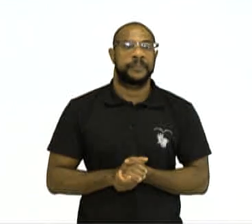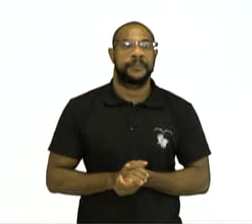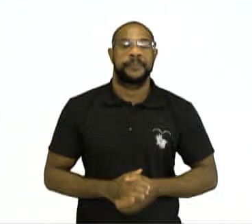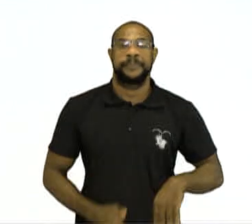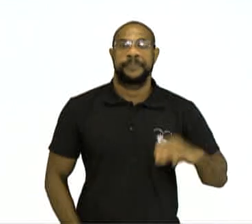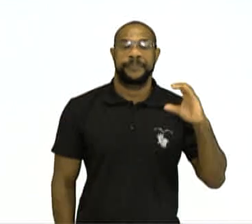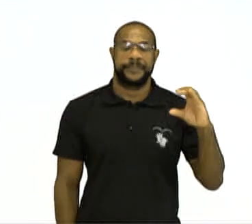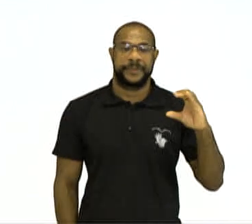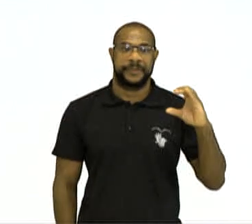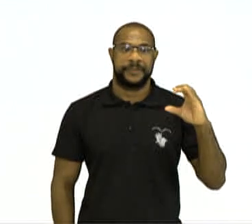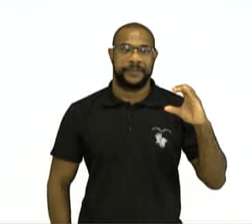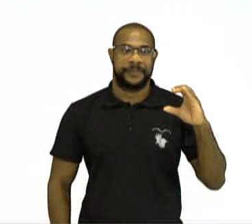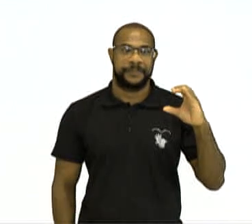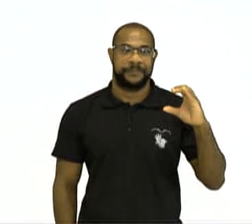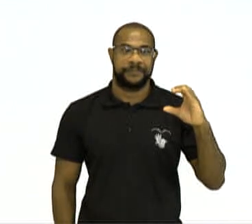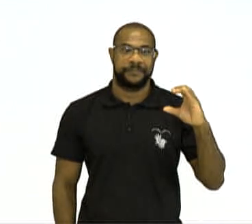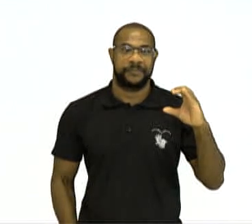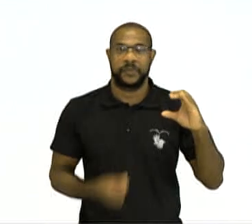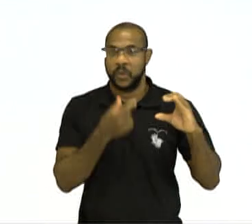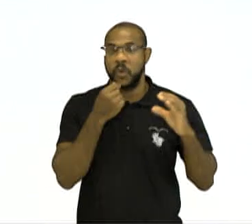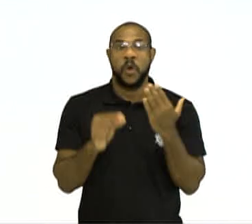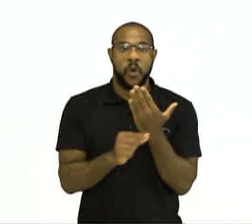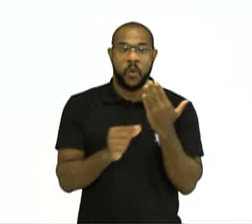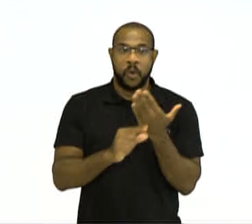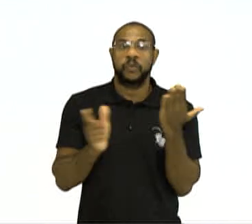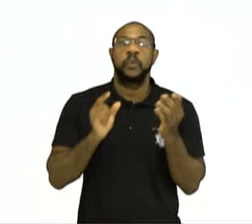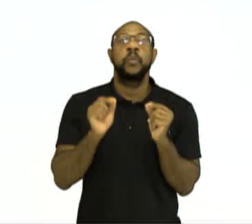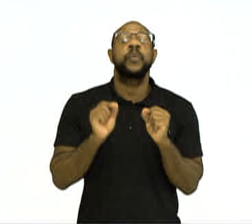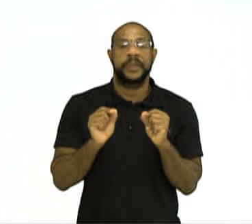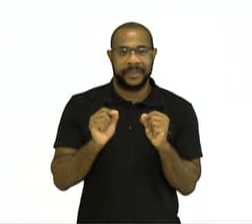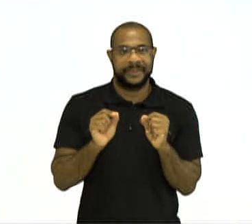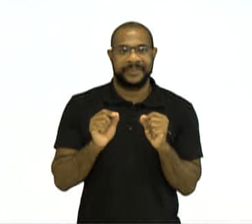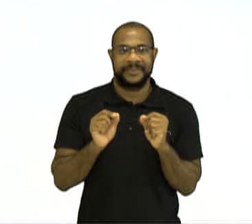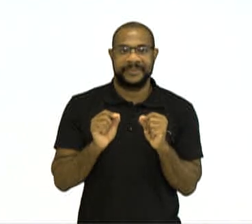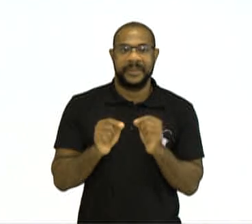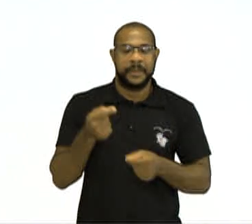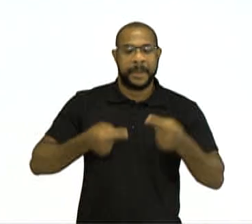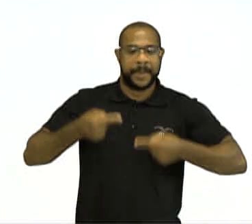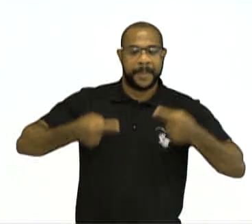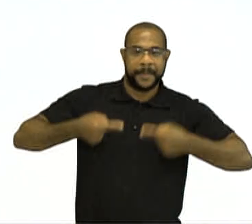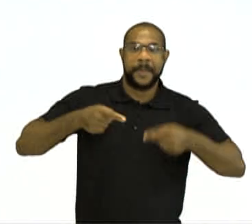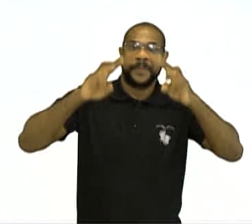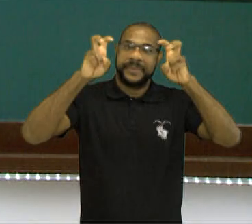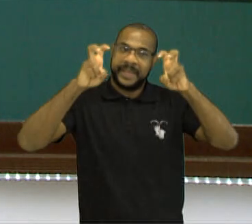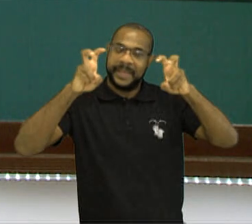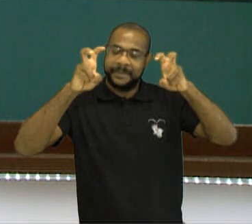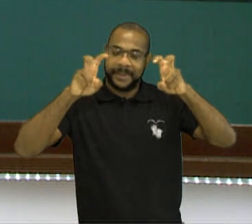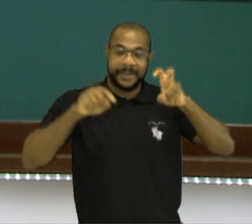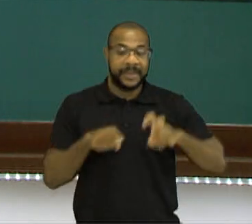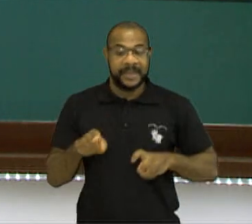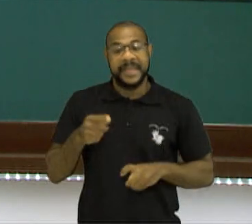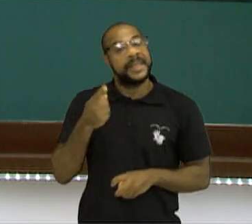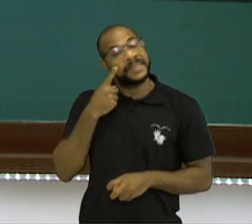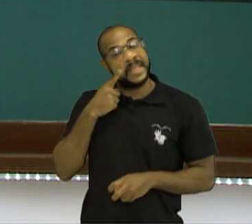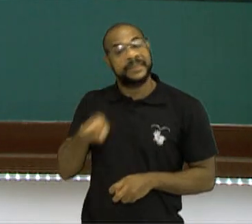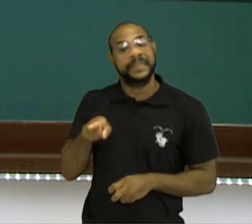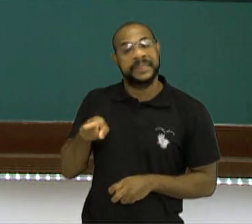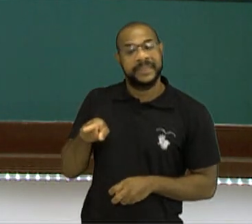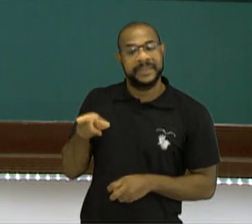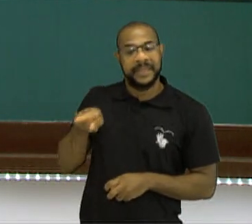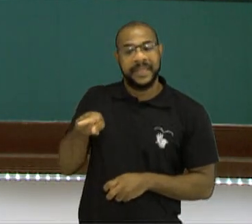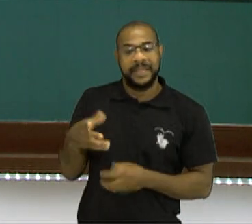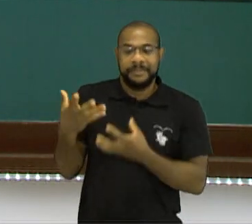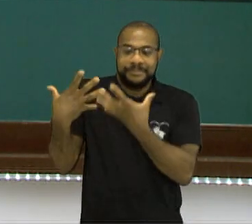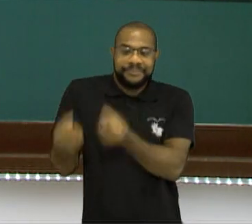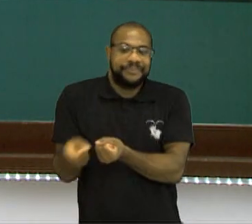Alternativa C. O autor debate sobre o tema, argumentando de modo a convencer o leitor da opinião que ele